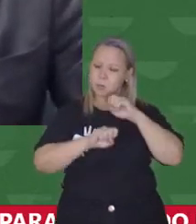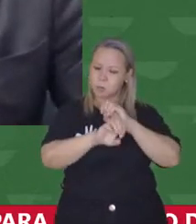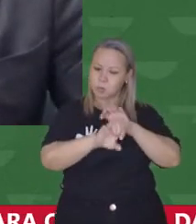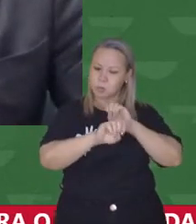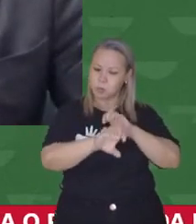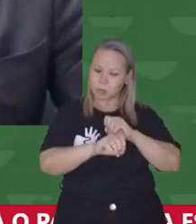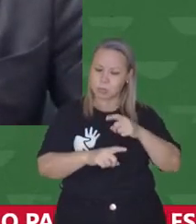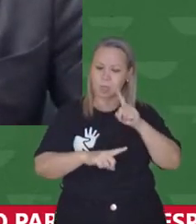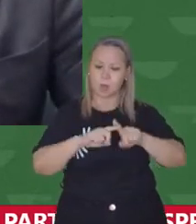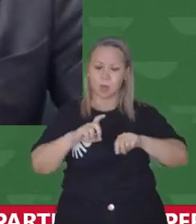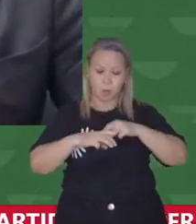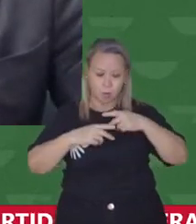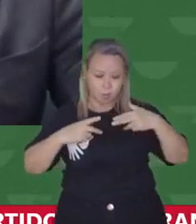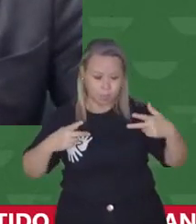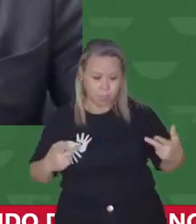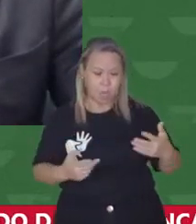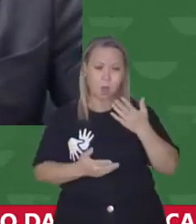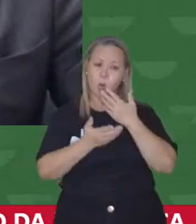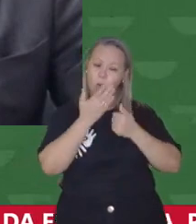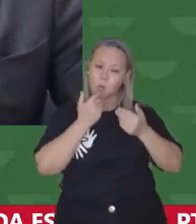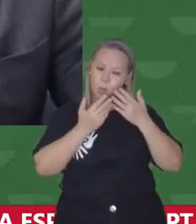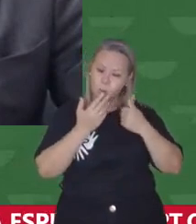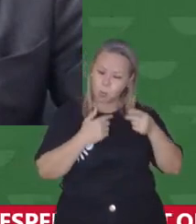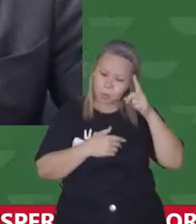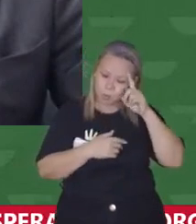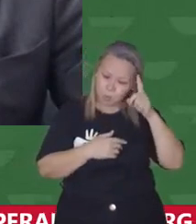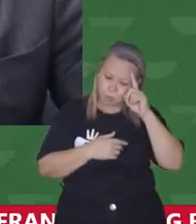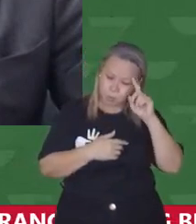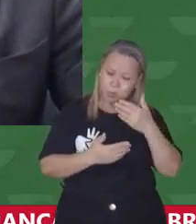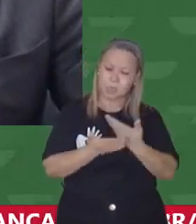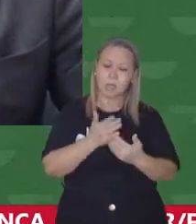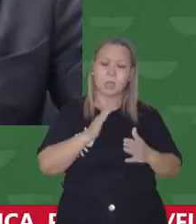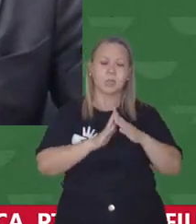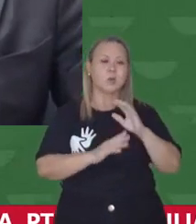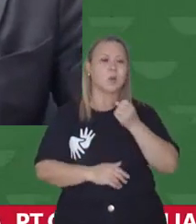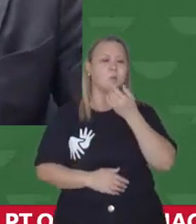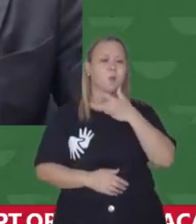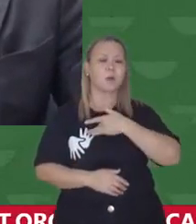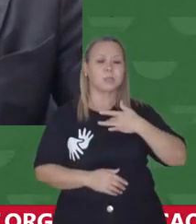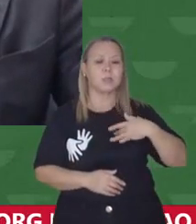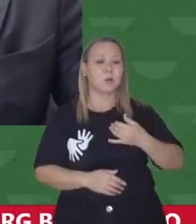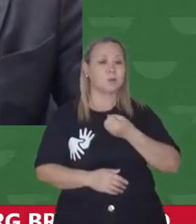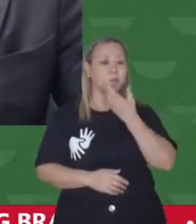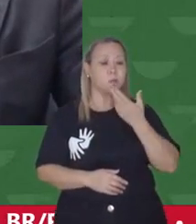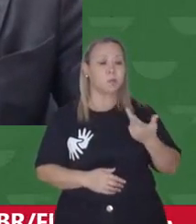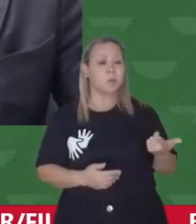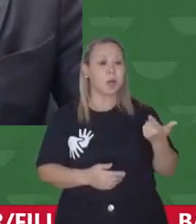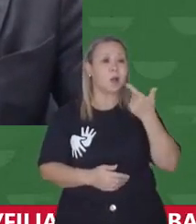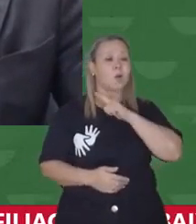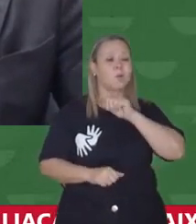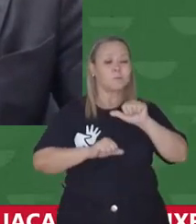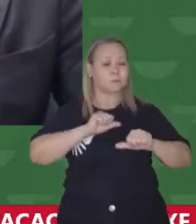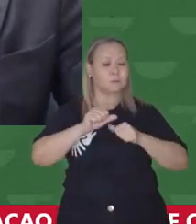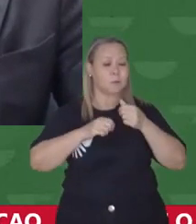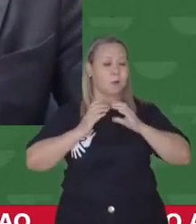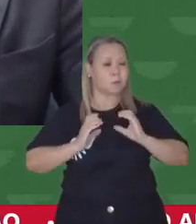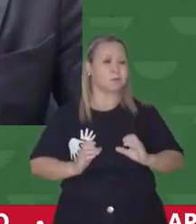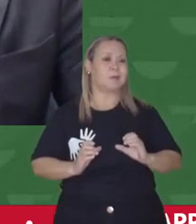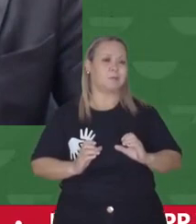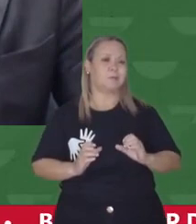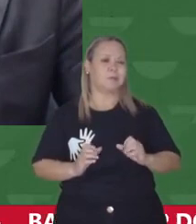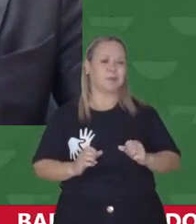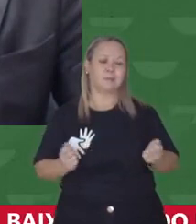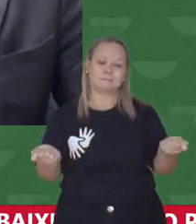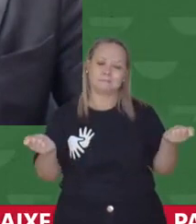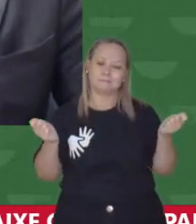condições materiais, ela precisa ter comida na mesa, ela precisa ter escola boa, ela precisa ter saúde boa, para conseguir se tornar o cidadão que ela pode se